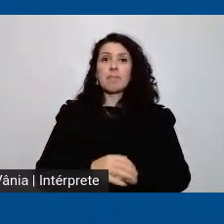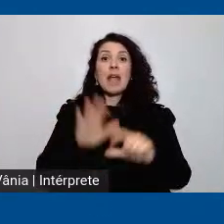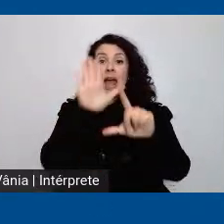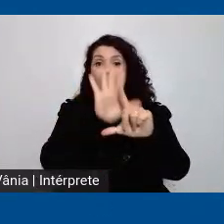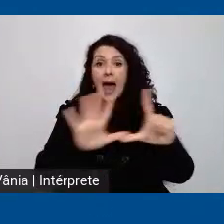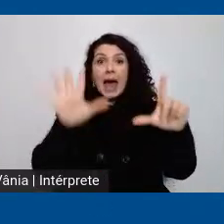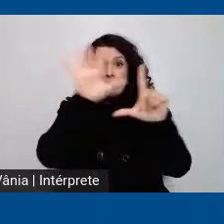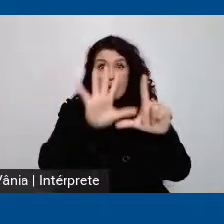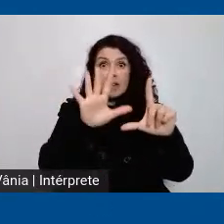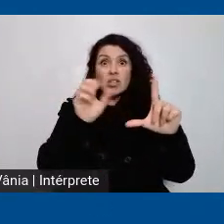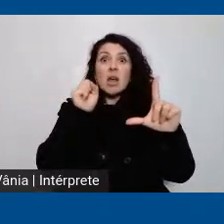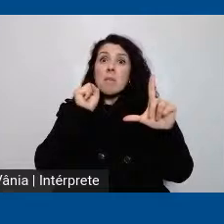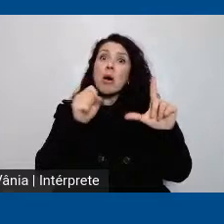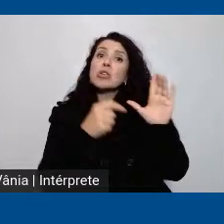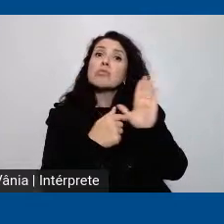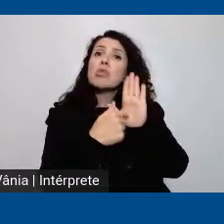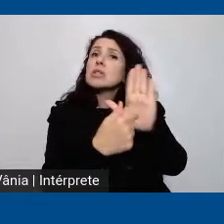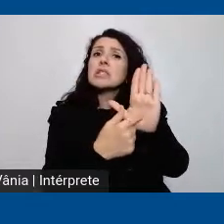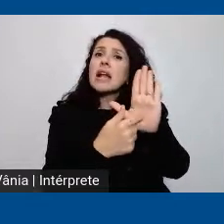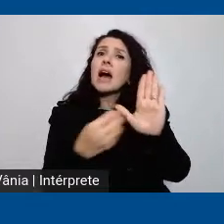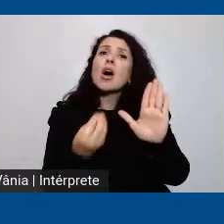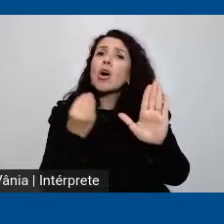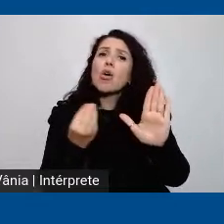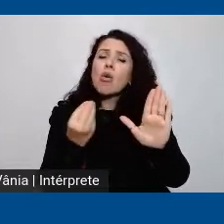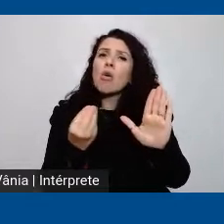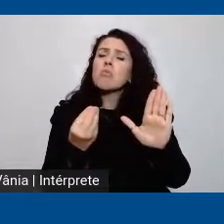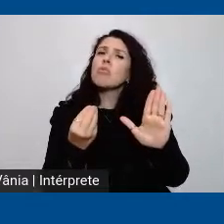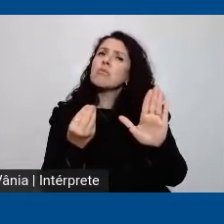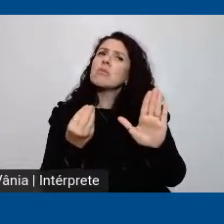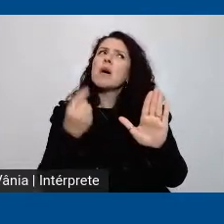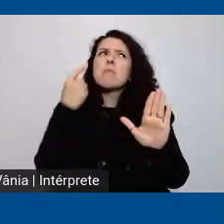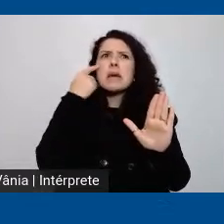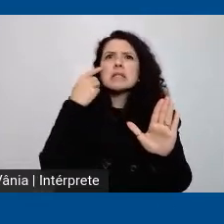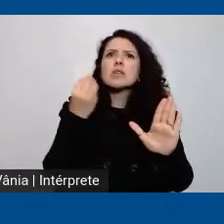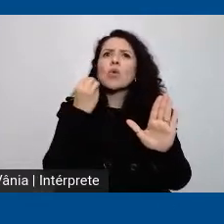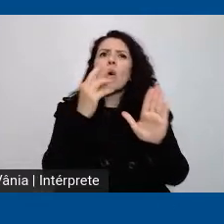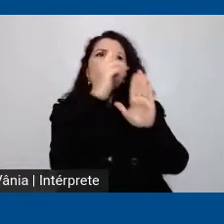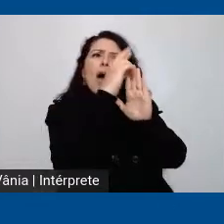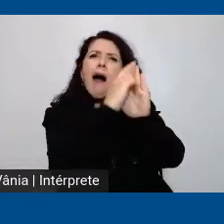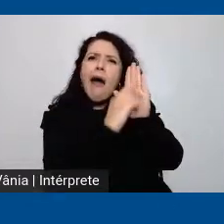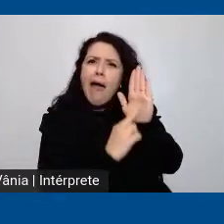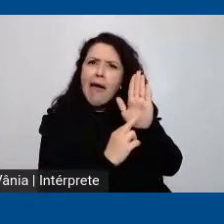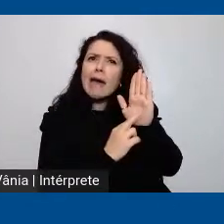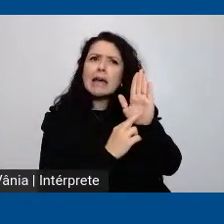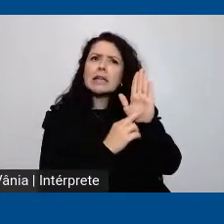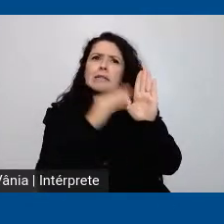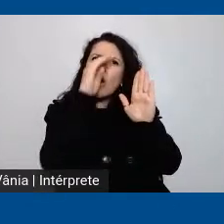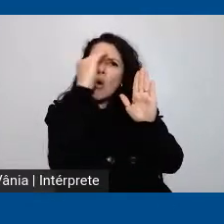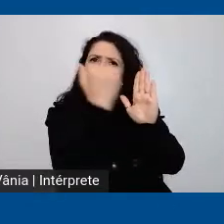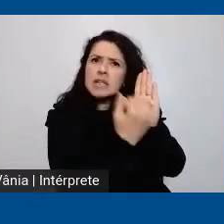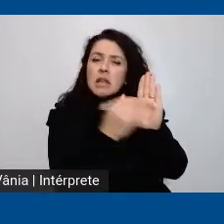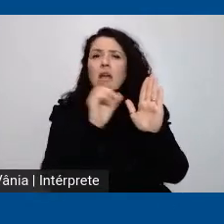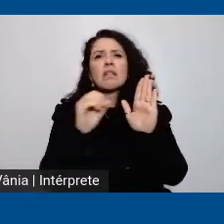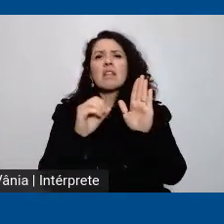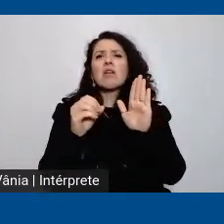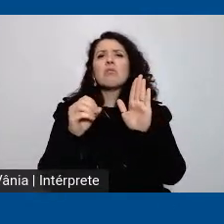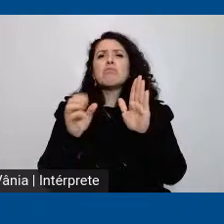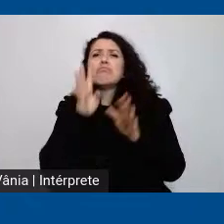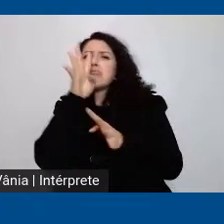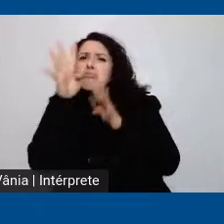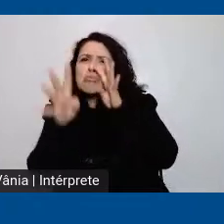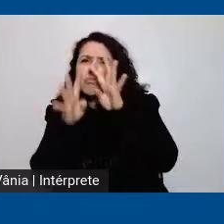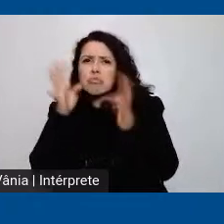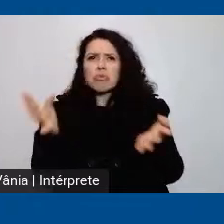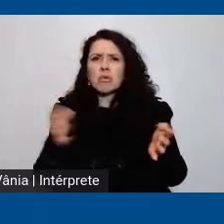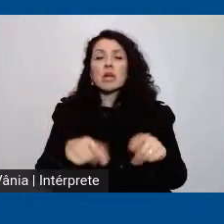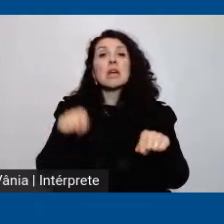ser apresentadas seguindo algum critério, não soltas, digamos assim, né? Nas páginas. E isso acabou por